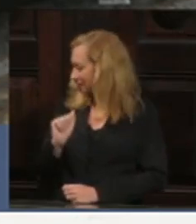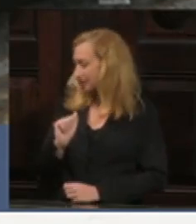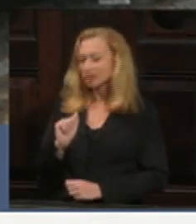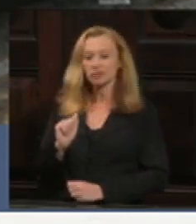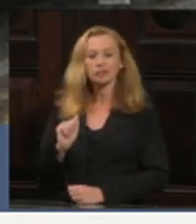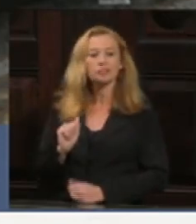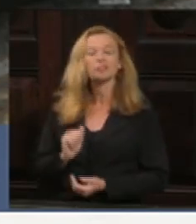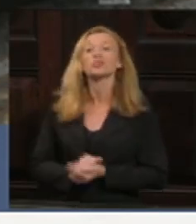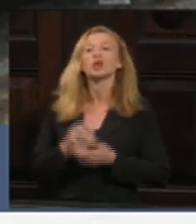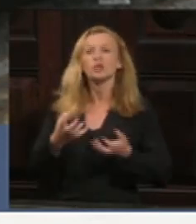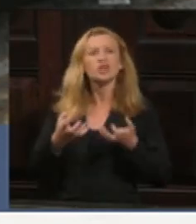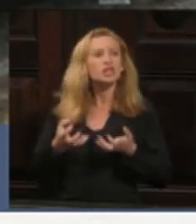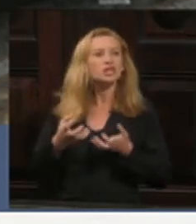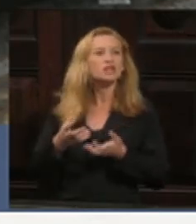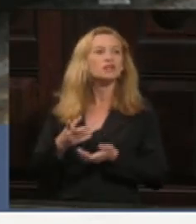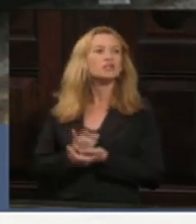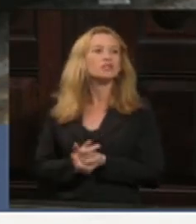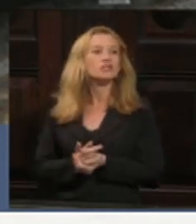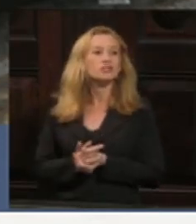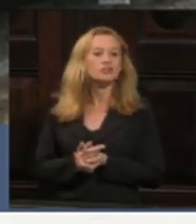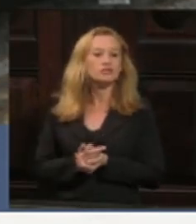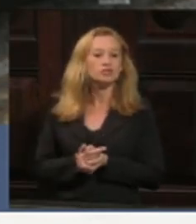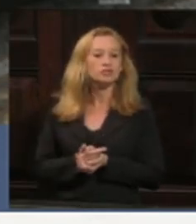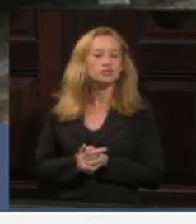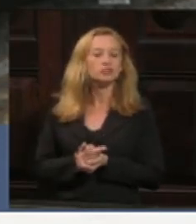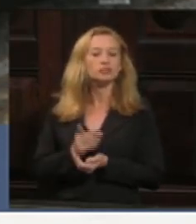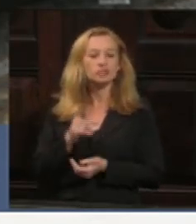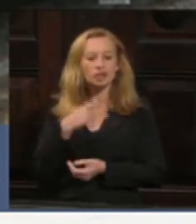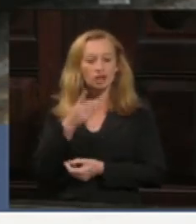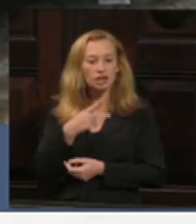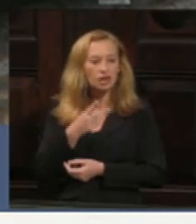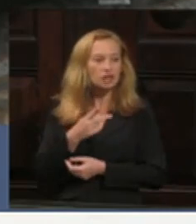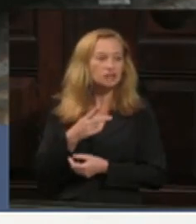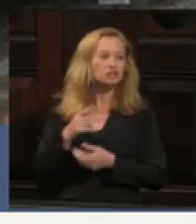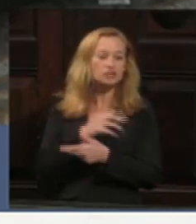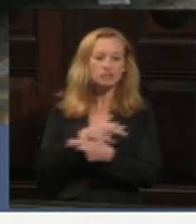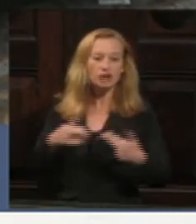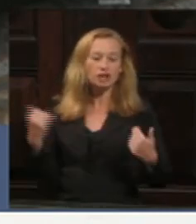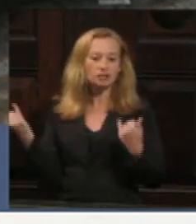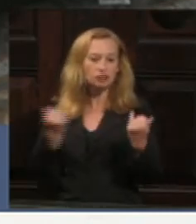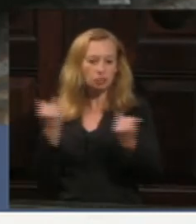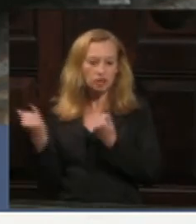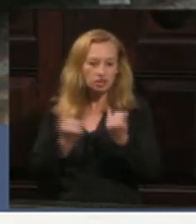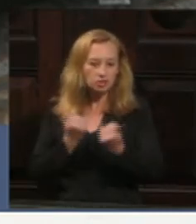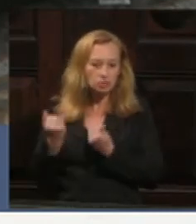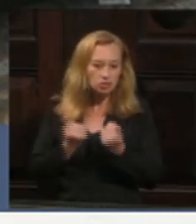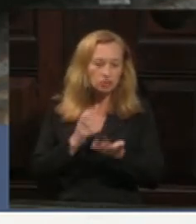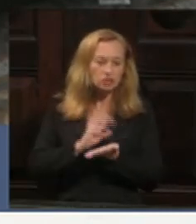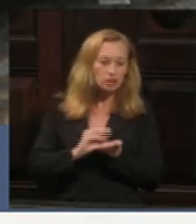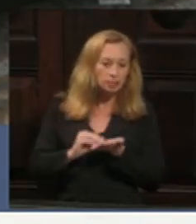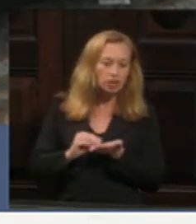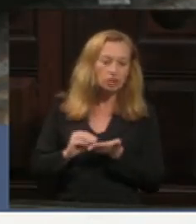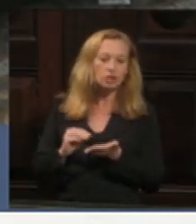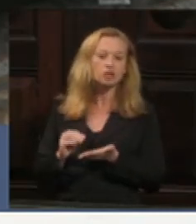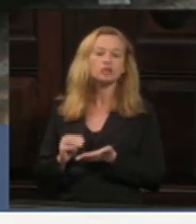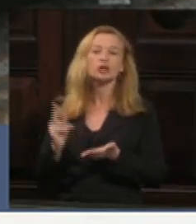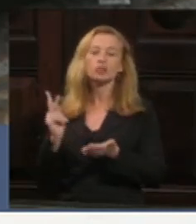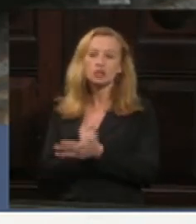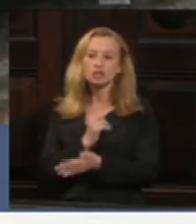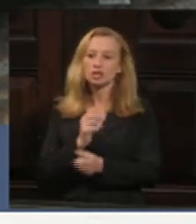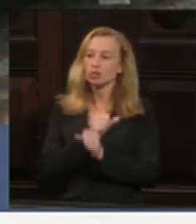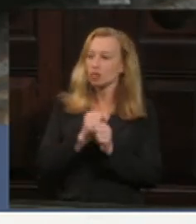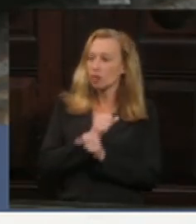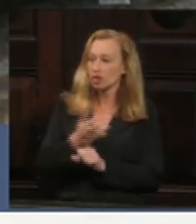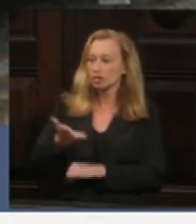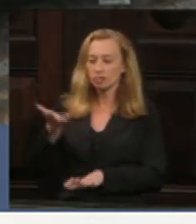queria trazer, por conta das suas informações, à pauta um episódio acontecido do ano passado,